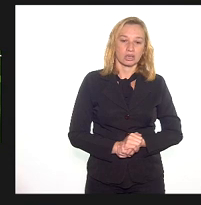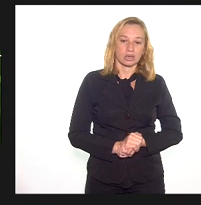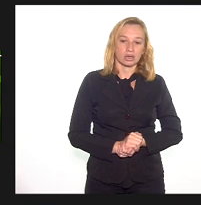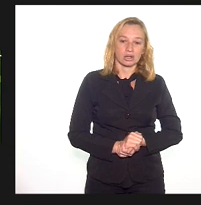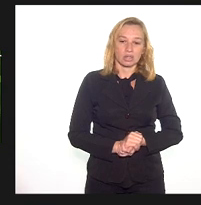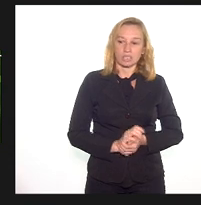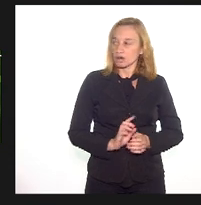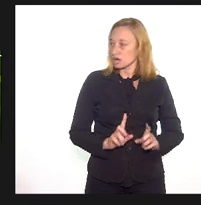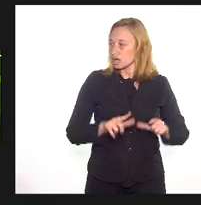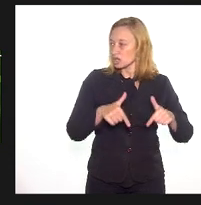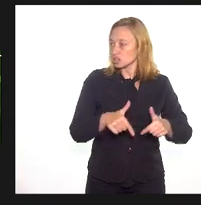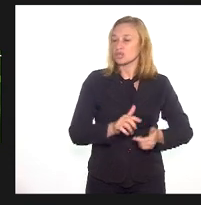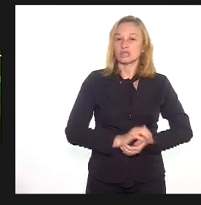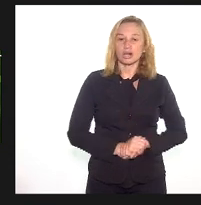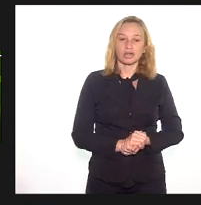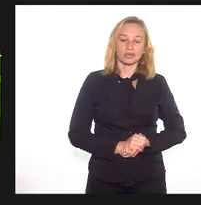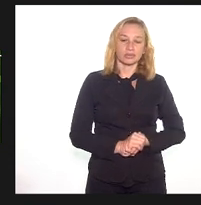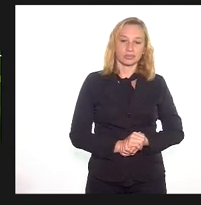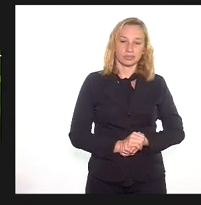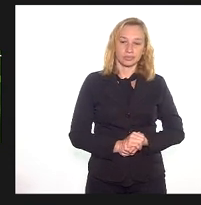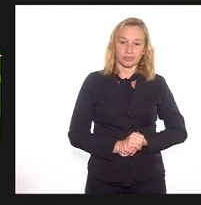o declínio natural dos campos.